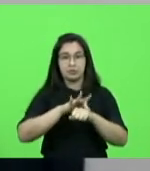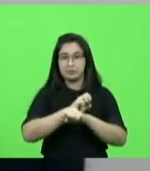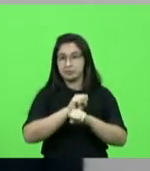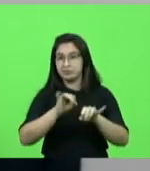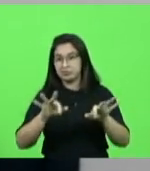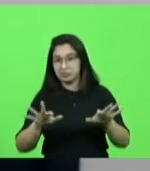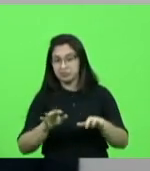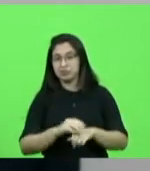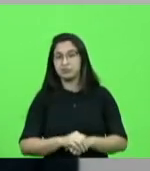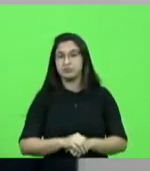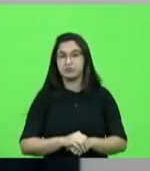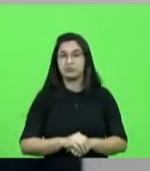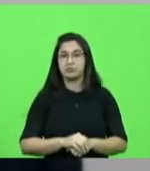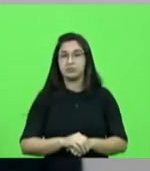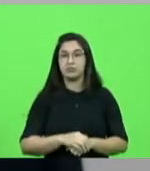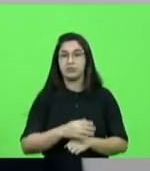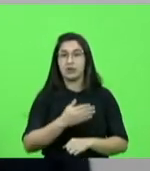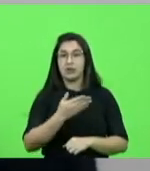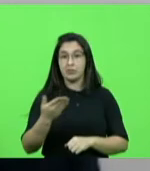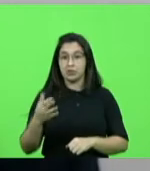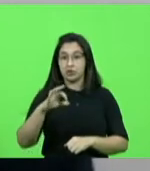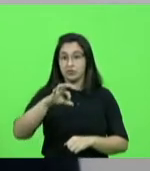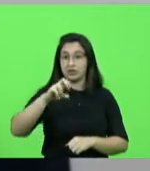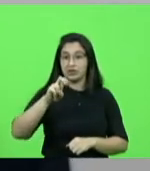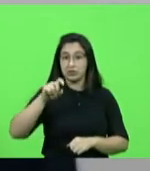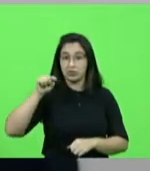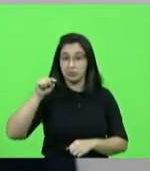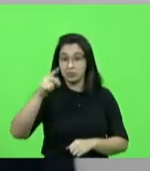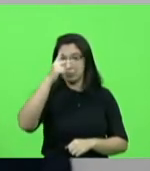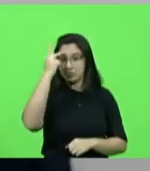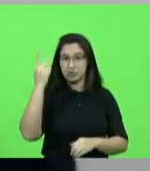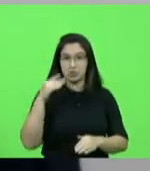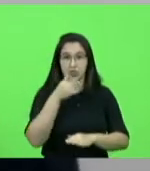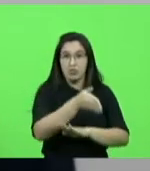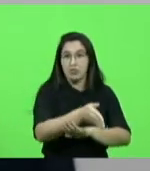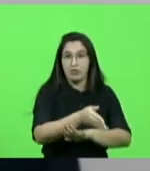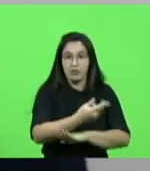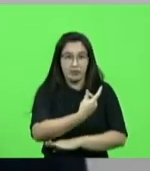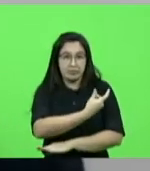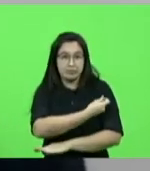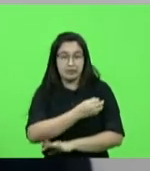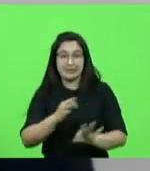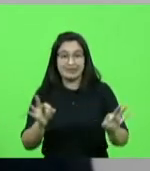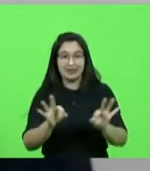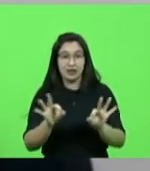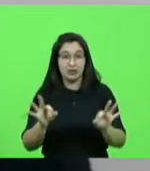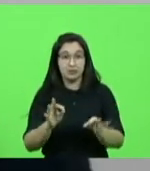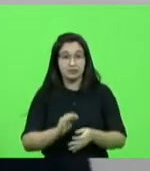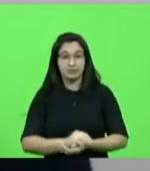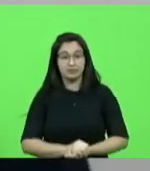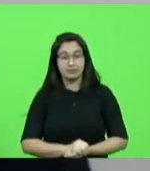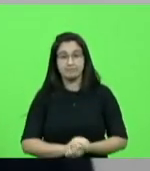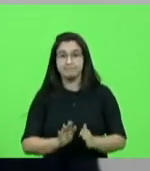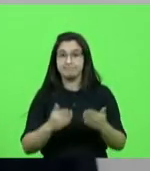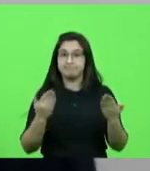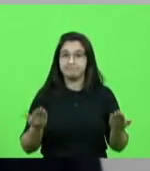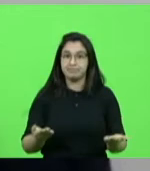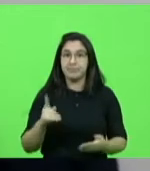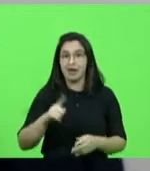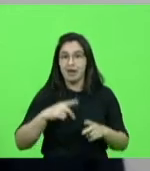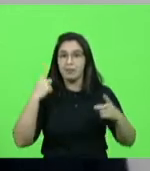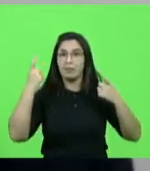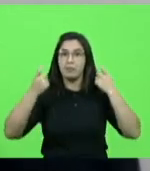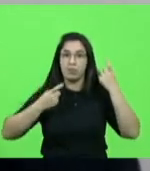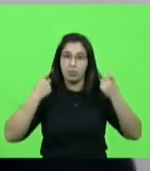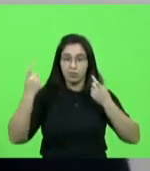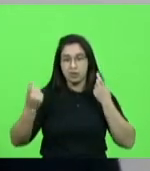99.525 pessoas não haviam retornado para tomar a segunda dose da vacina. Portanto, essa é uma preocupação, porque